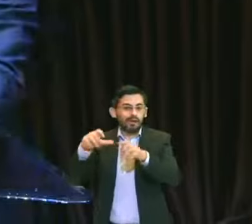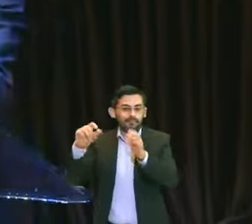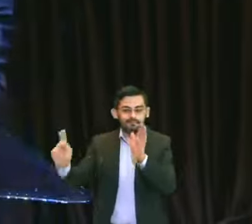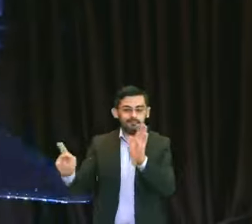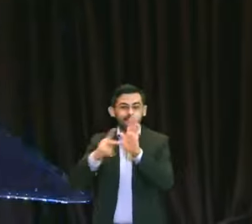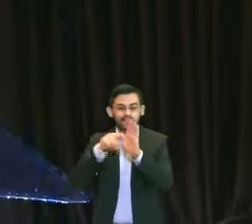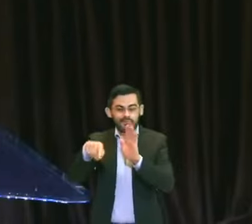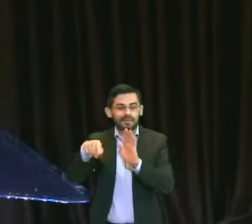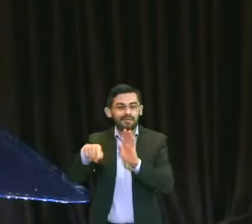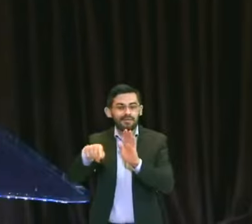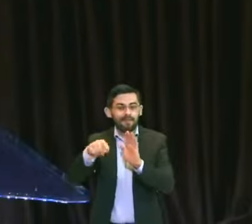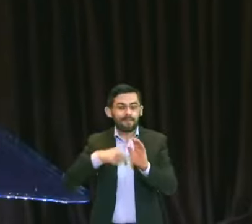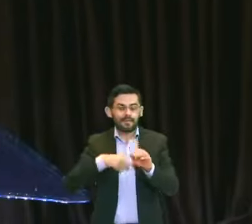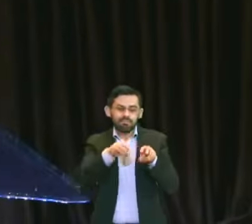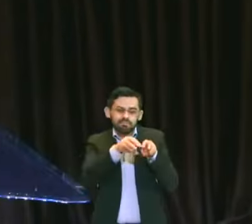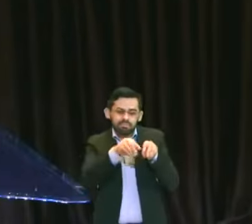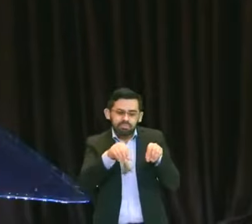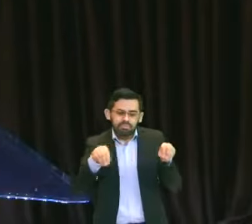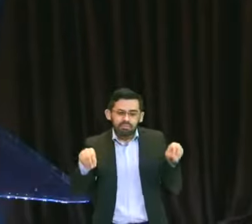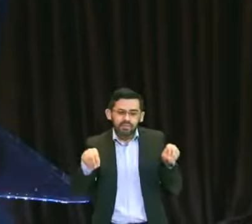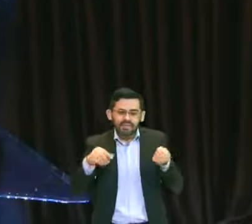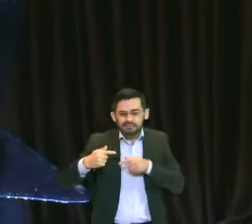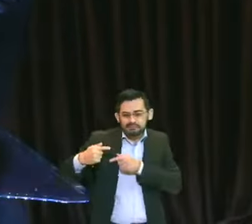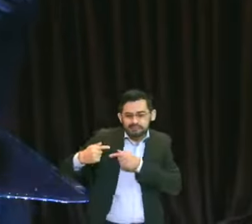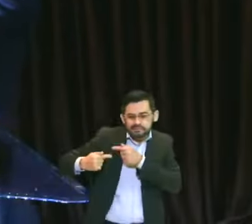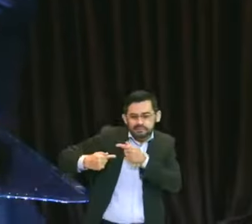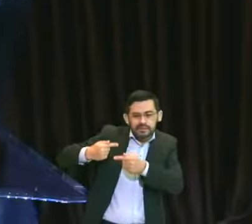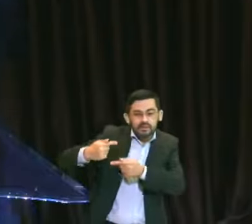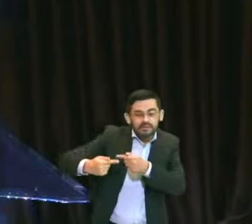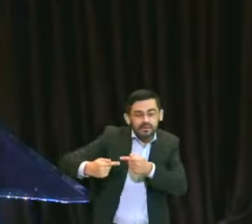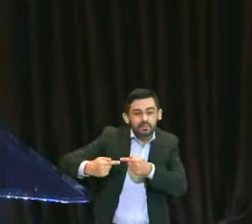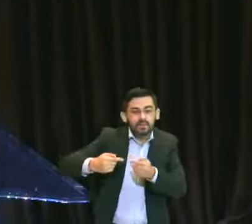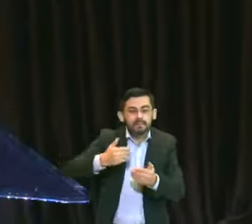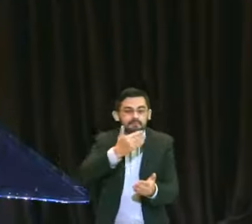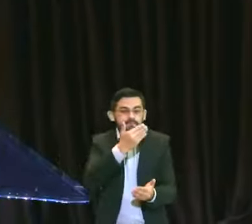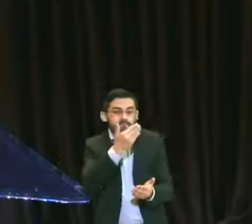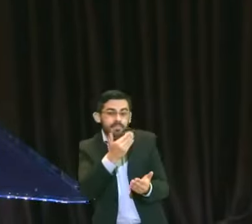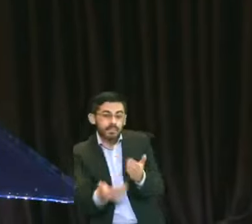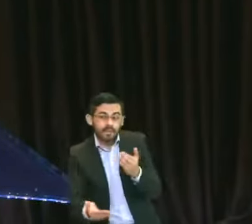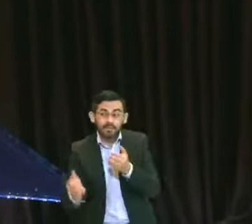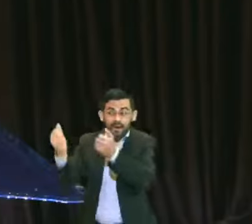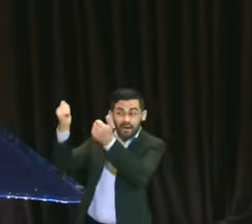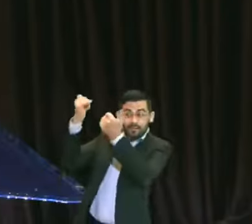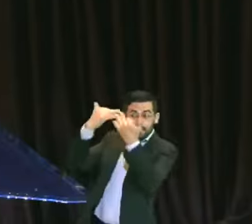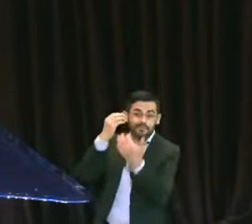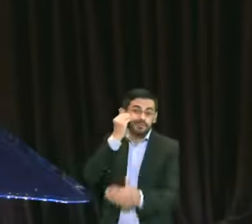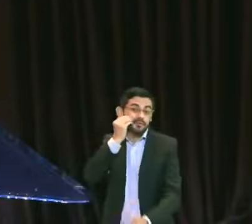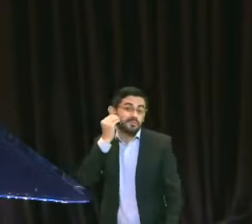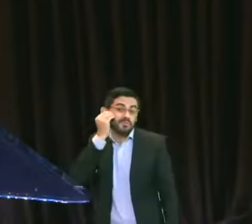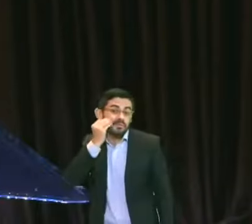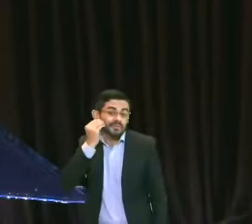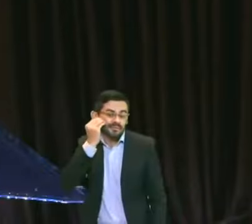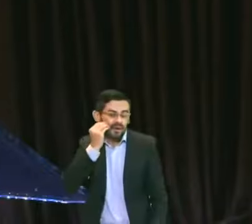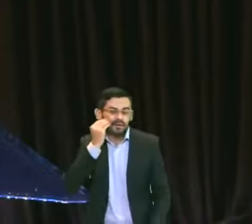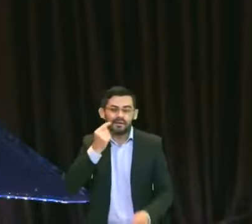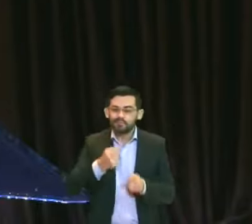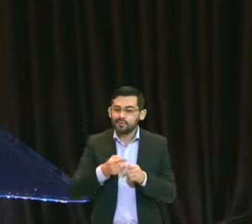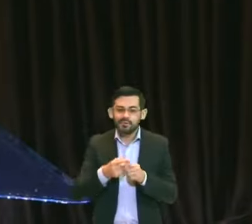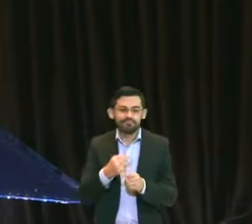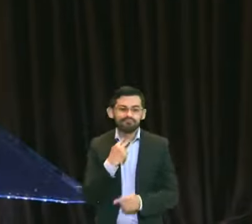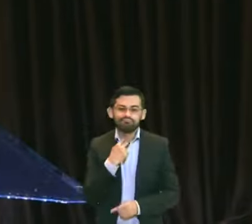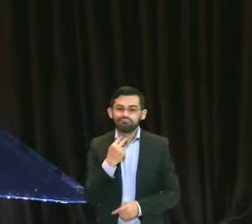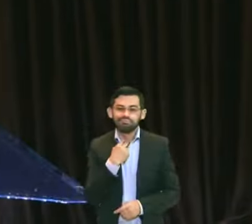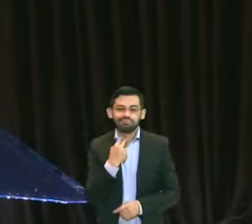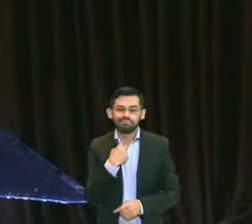no deserto, uma geração inteira perdeu a bênção de desfrutar da terra porque não soube